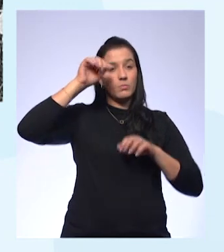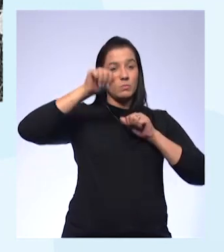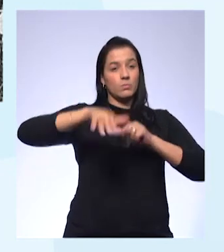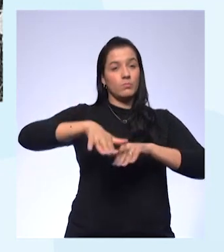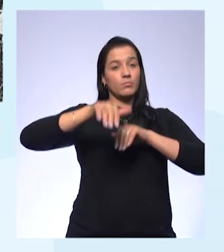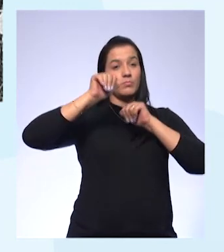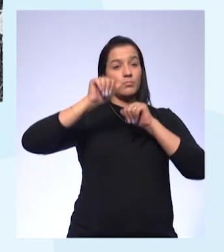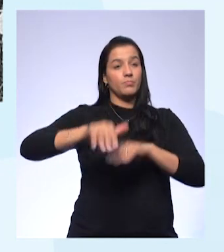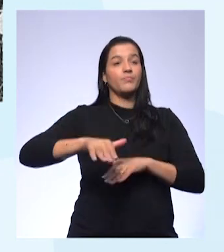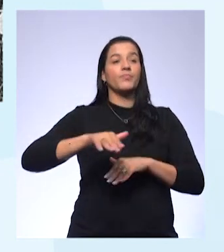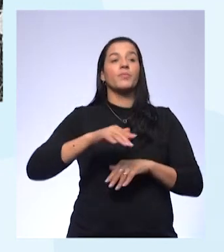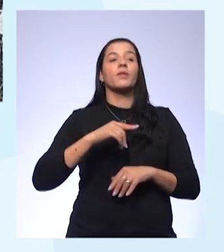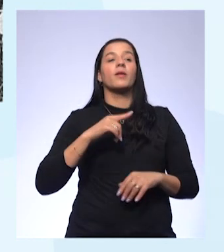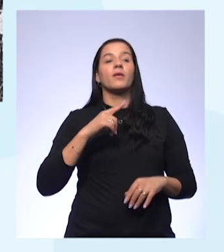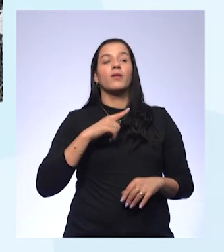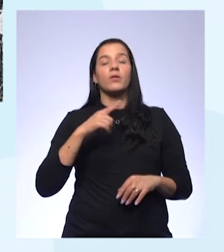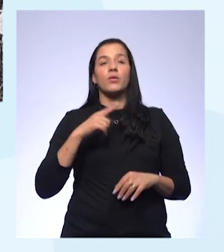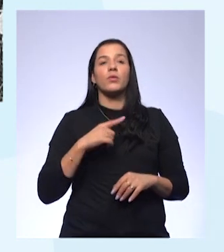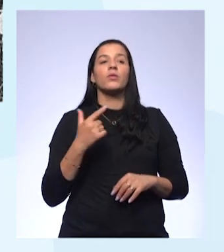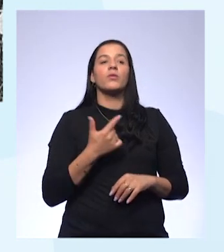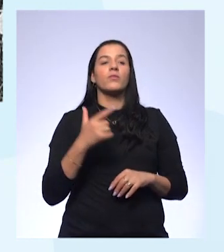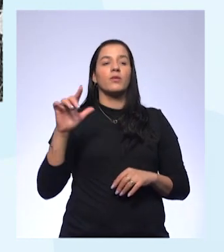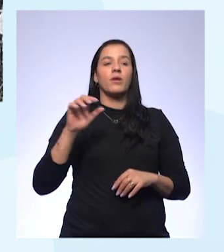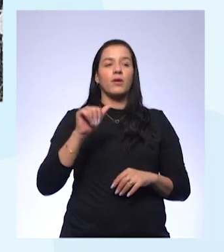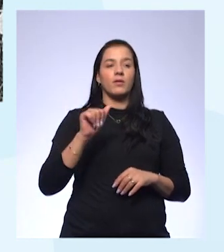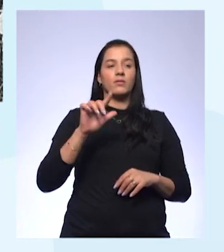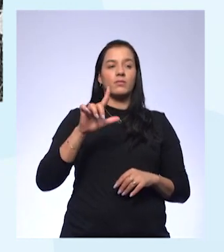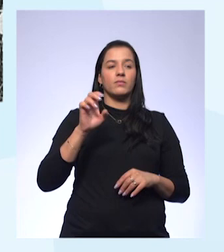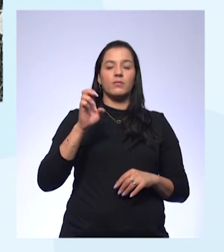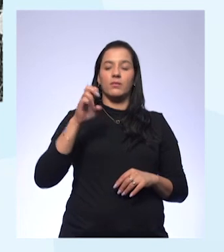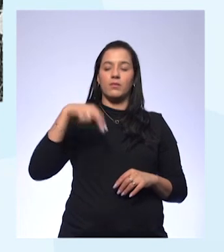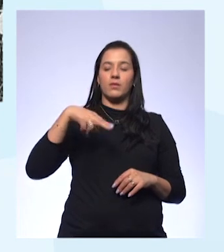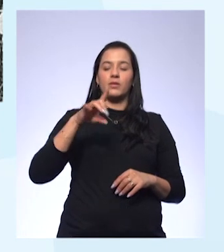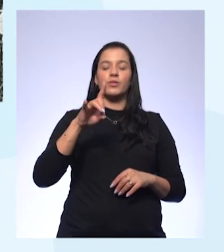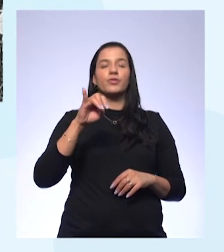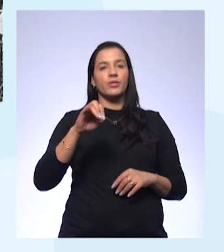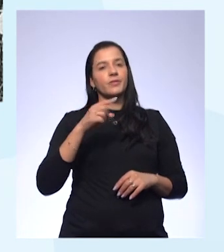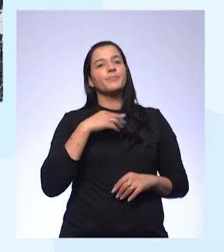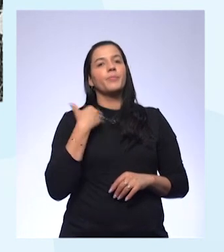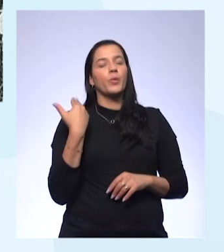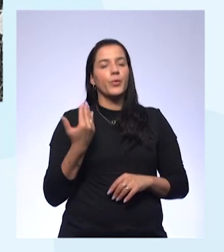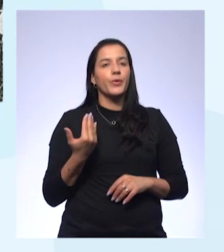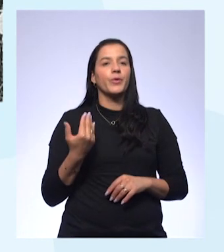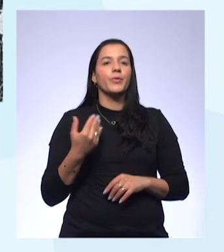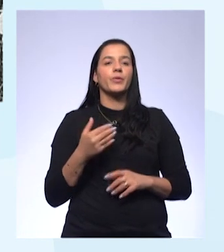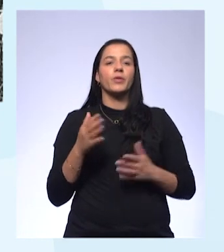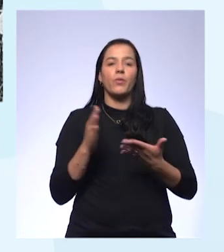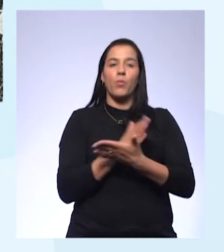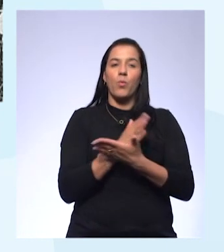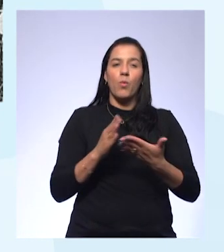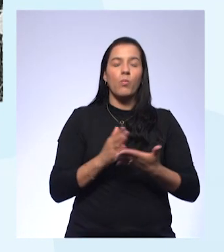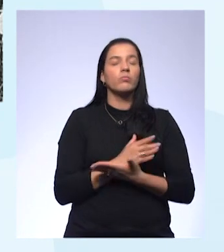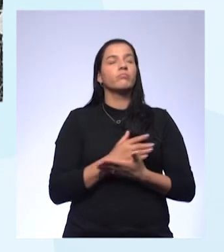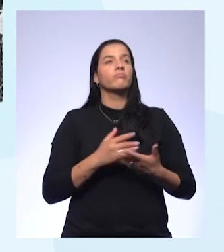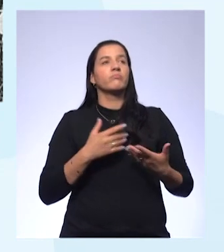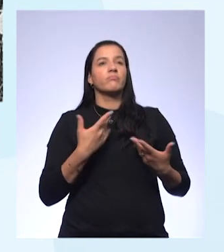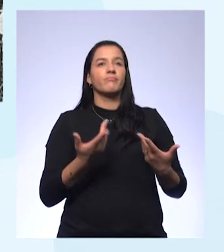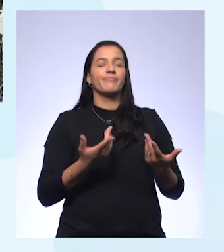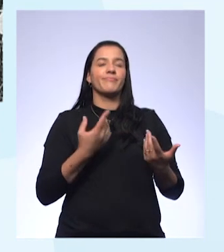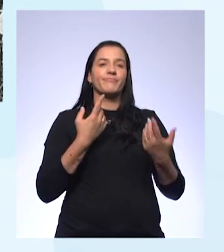teve a deposição do Salvador Allende, né? Inclusive, ele morreu nesse dia. Existem polêmicas quanto à morte,